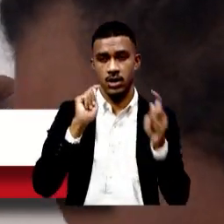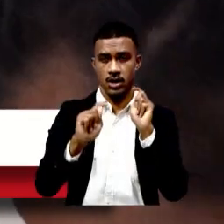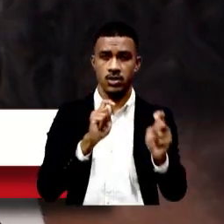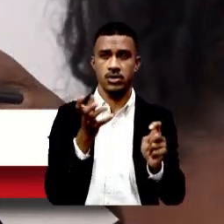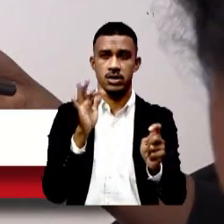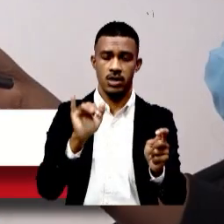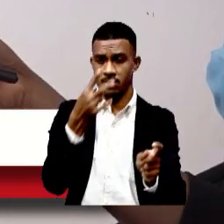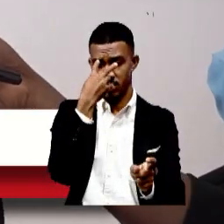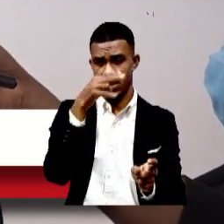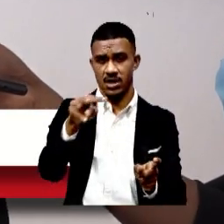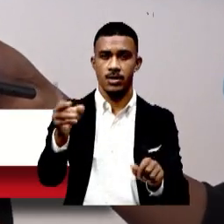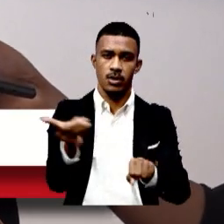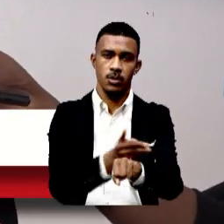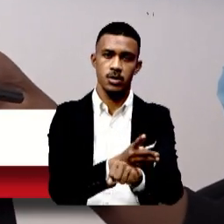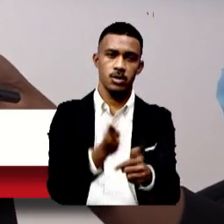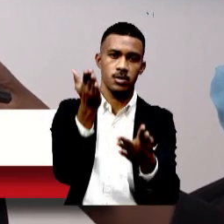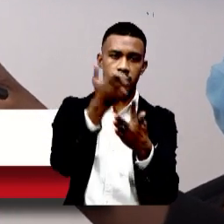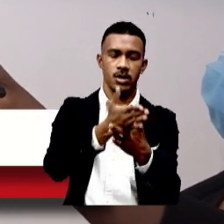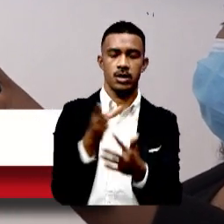samba dokumento sira betama. Ne beita hei kata,